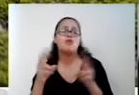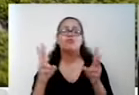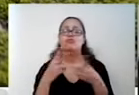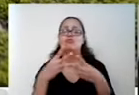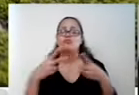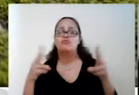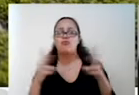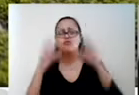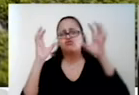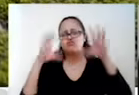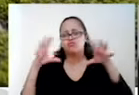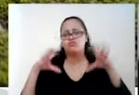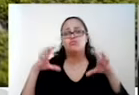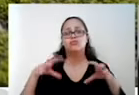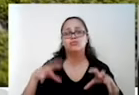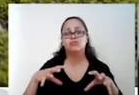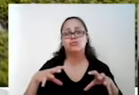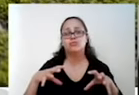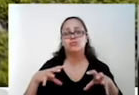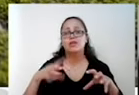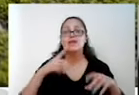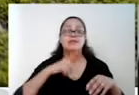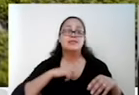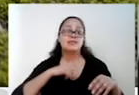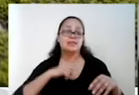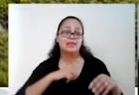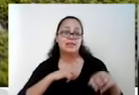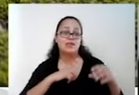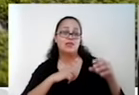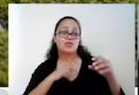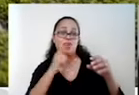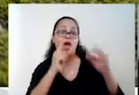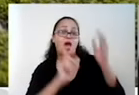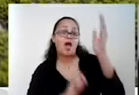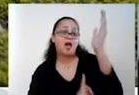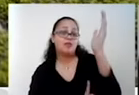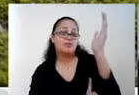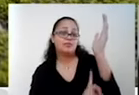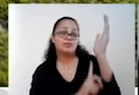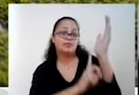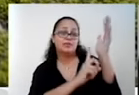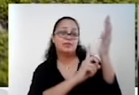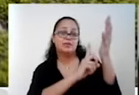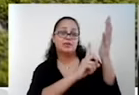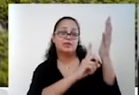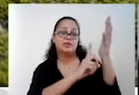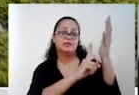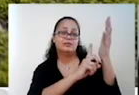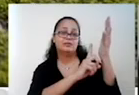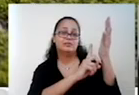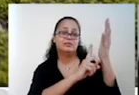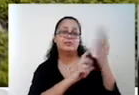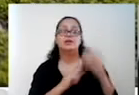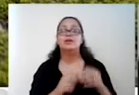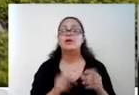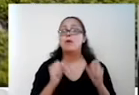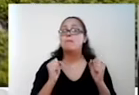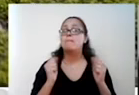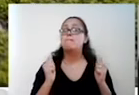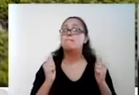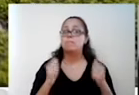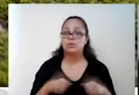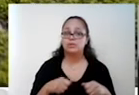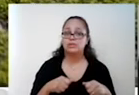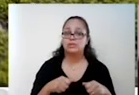tempestades, chuvas. Então, tendo vasos condutores, as plantas que evoluíram a partir das briófitas foram possíveis atingir